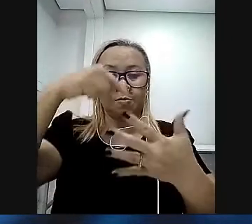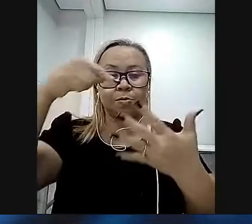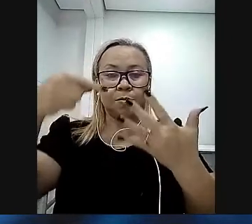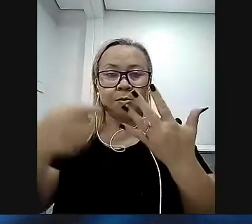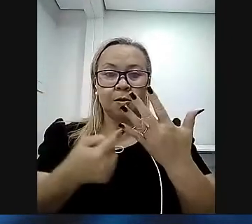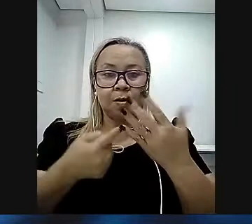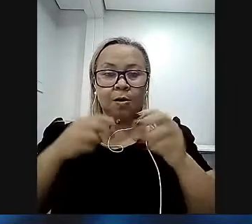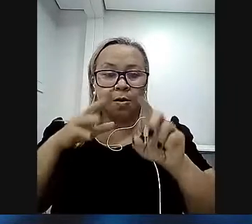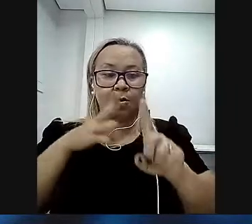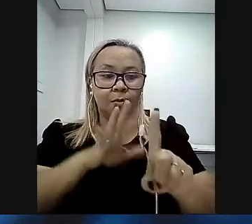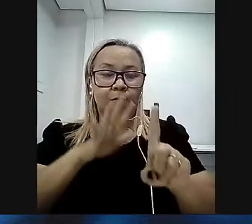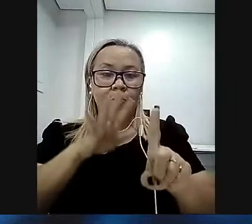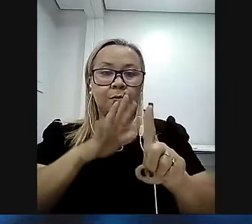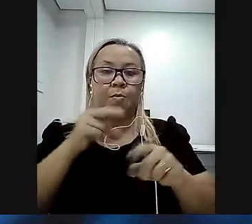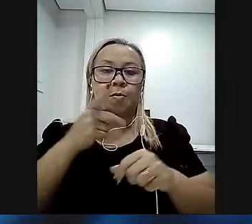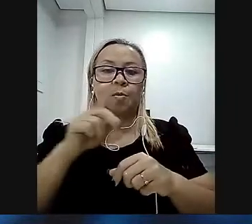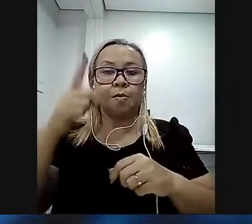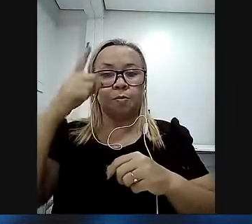impacto no cotidiano.